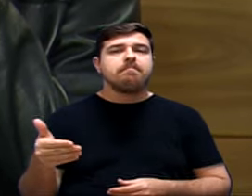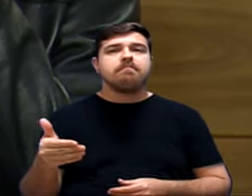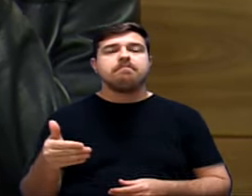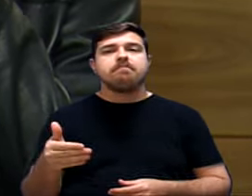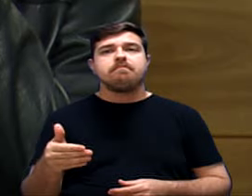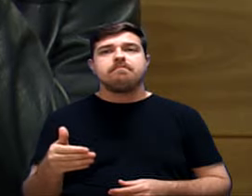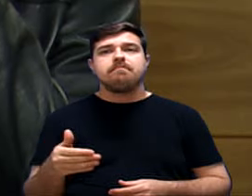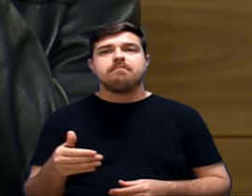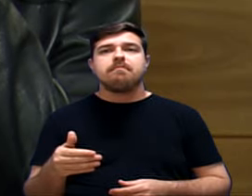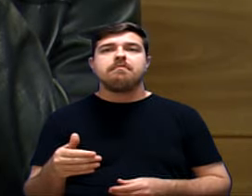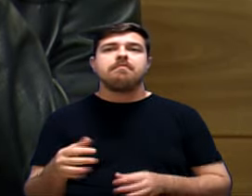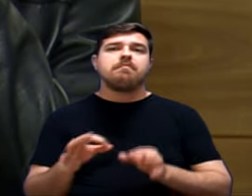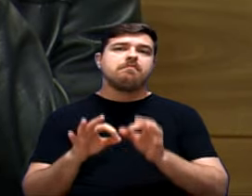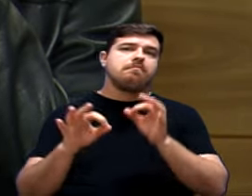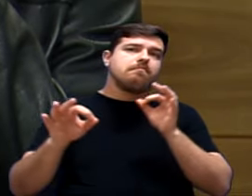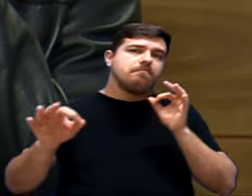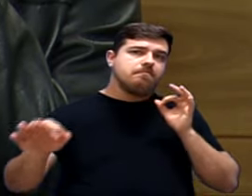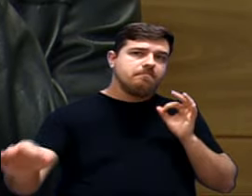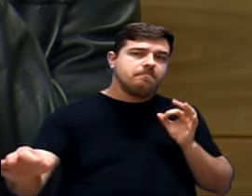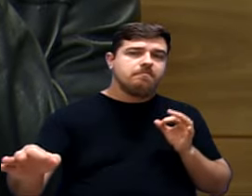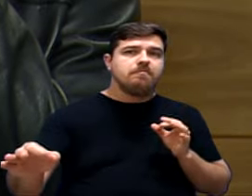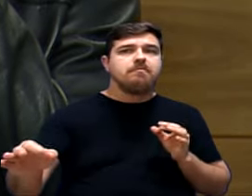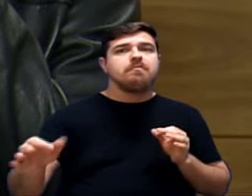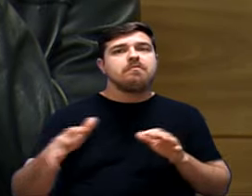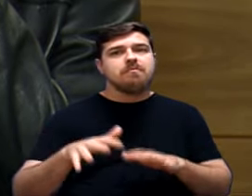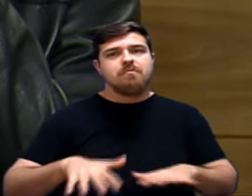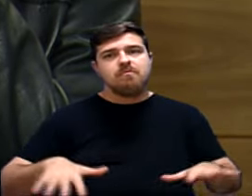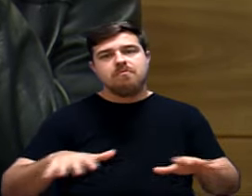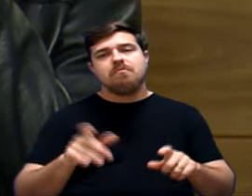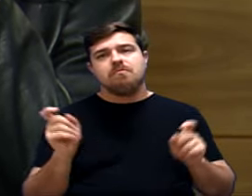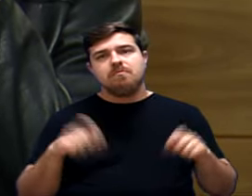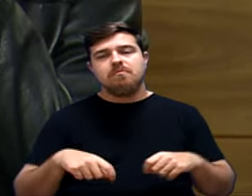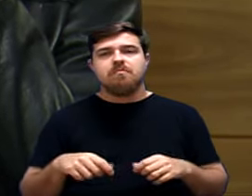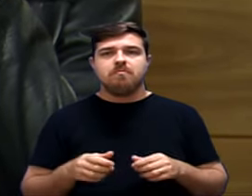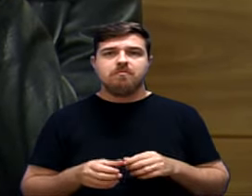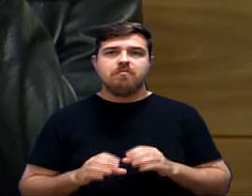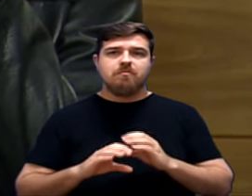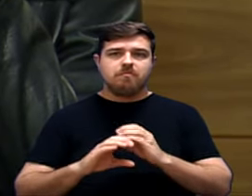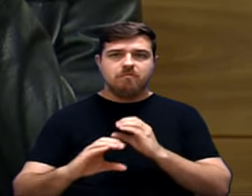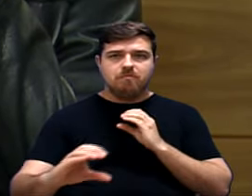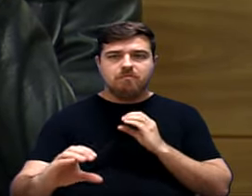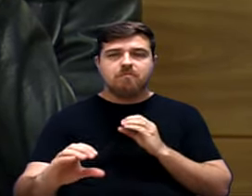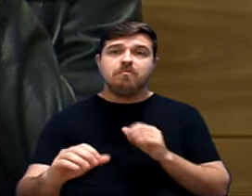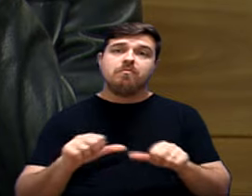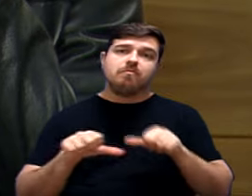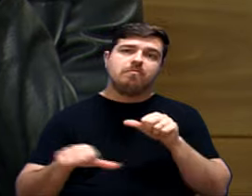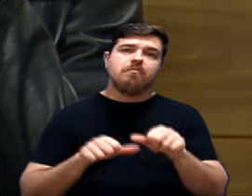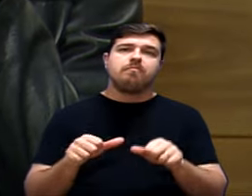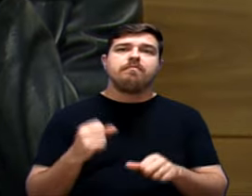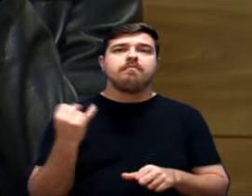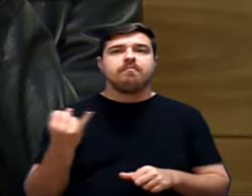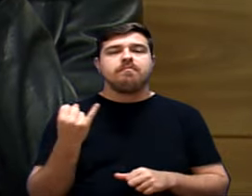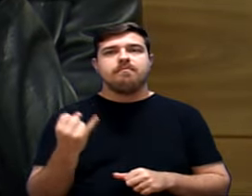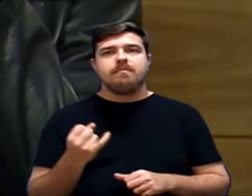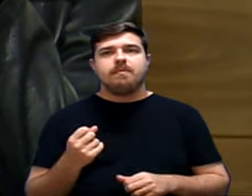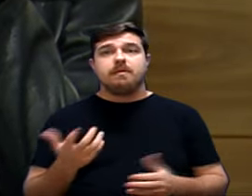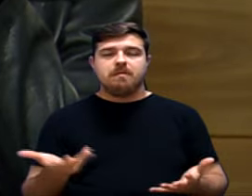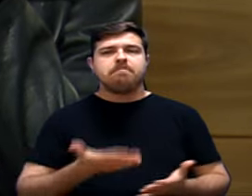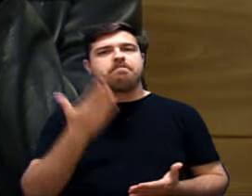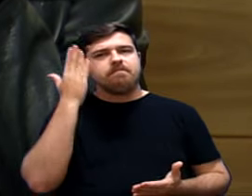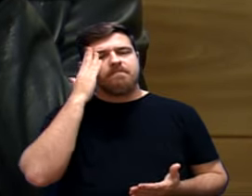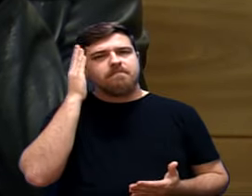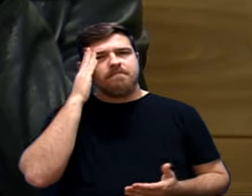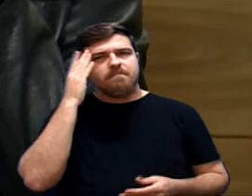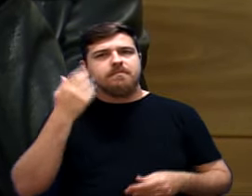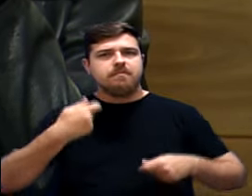Vanessa e vai até a elevat lá elevatória 5 então a ideia a gente tá assim a gente tá no nosso no